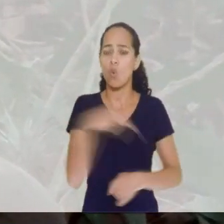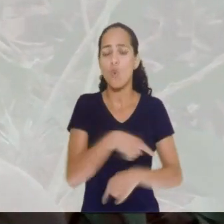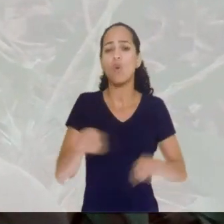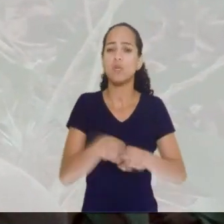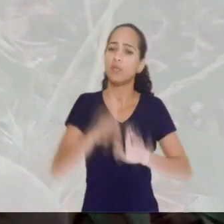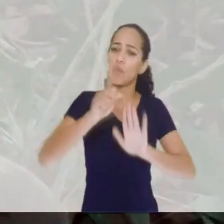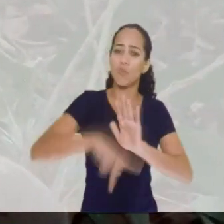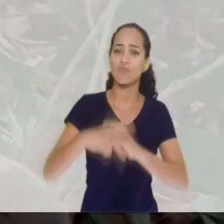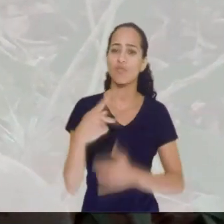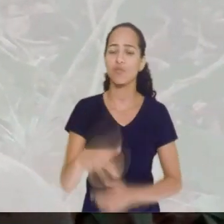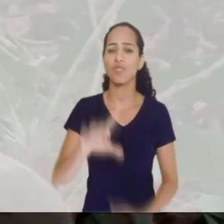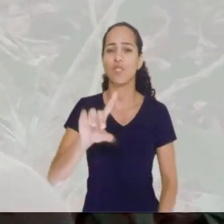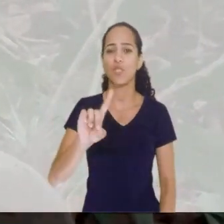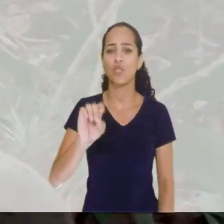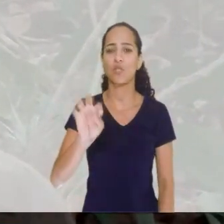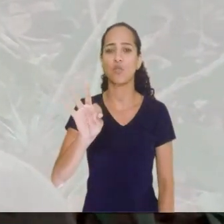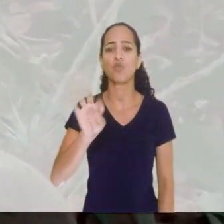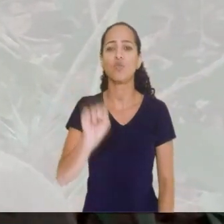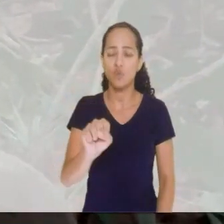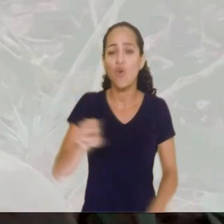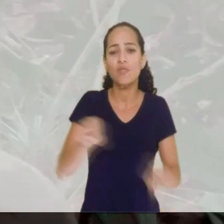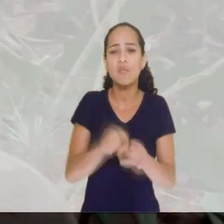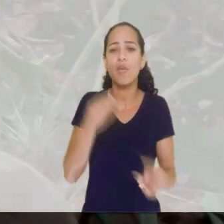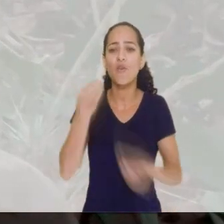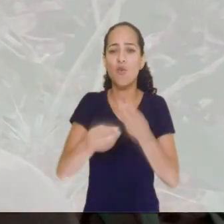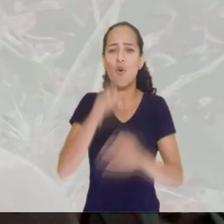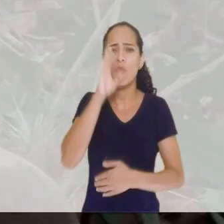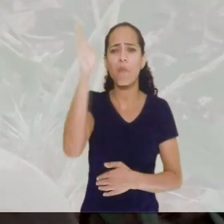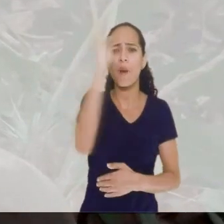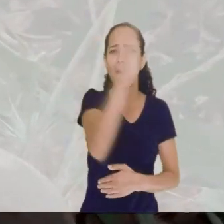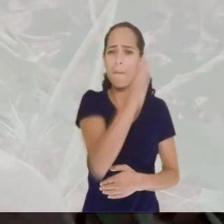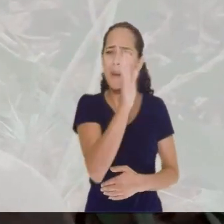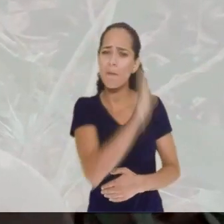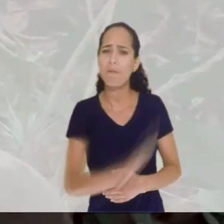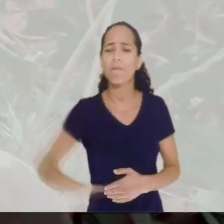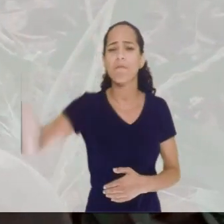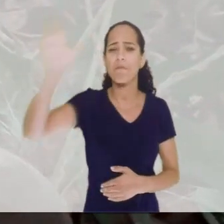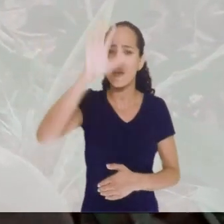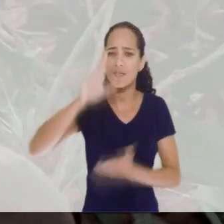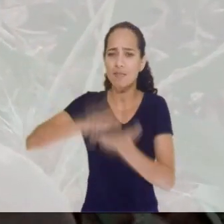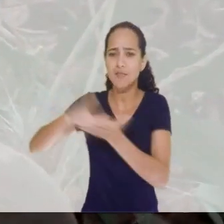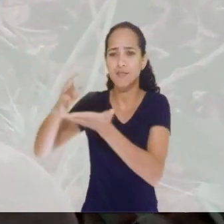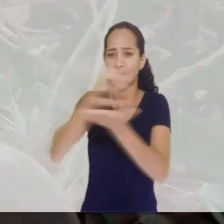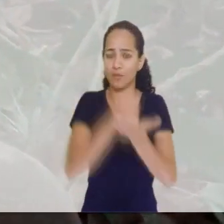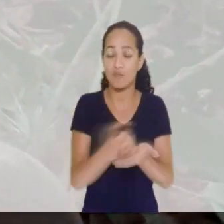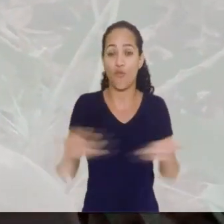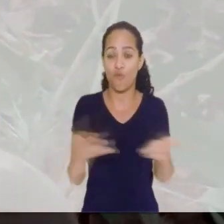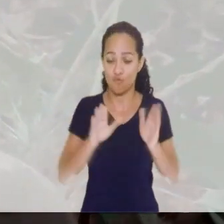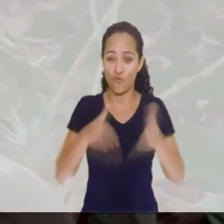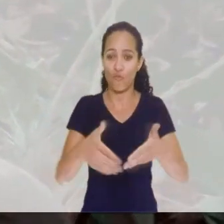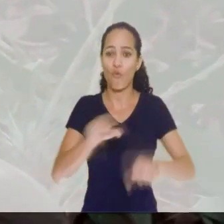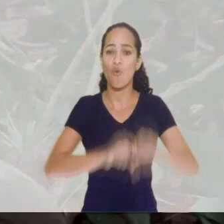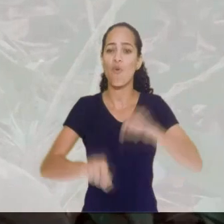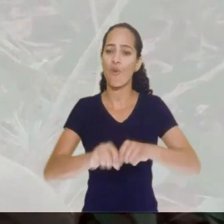sobre o projeto dele, que é o DOTS. E o que ele vem feito aí ao redor do Brasil em busca de espécies ameaçadas. Hoje é a